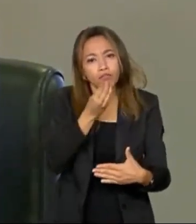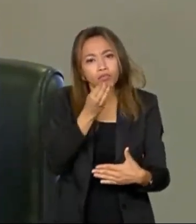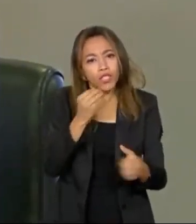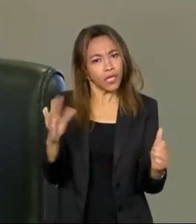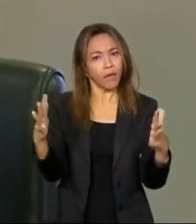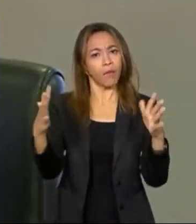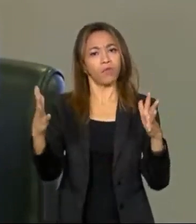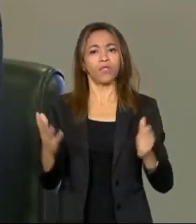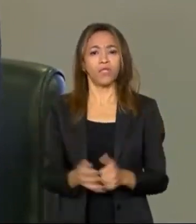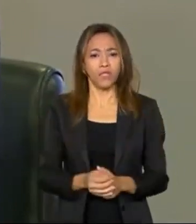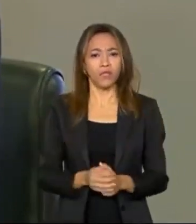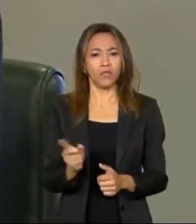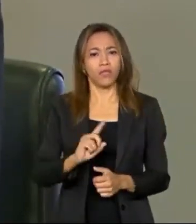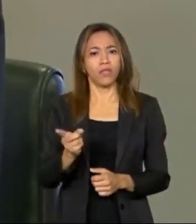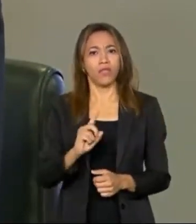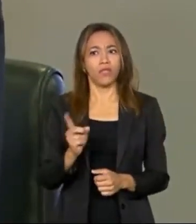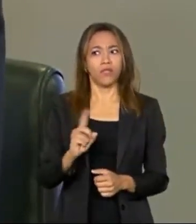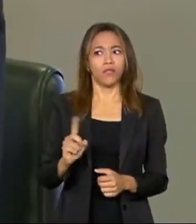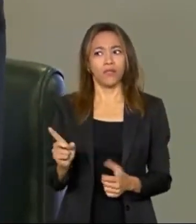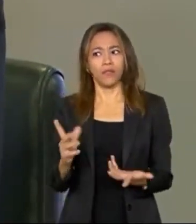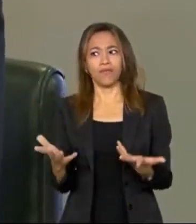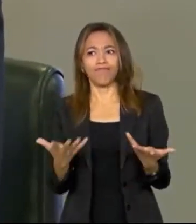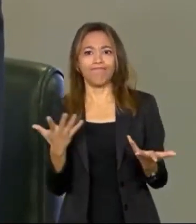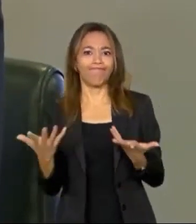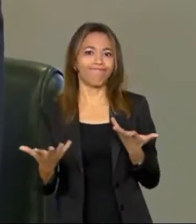né? E não comprometendo o modelo.